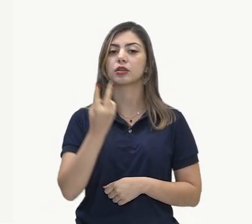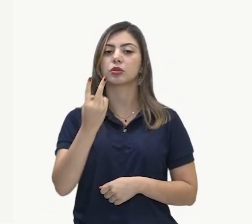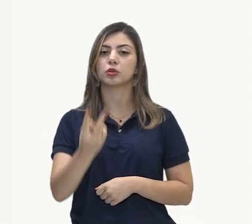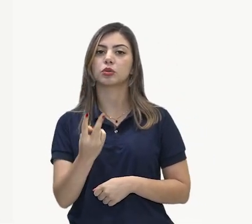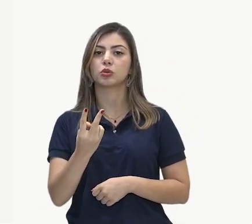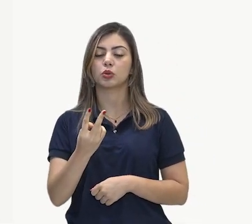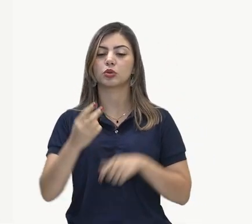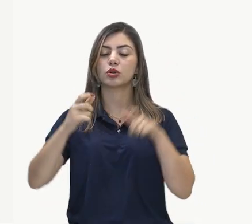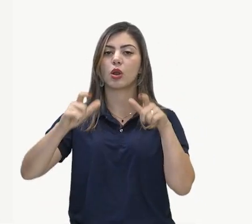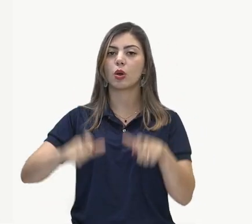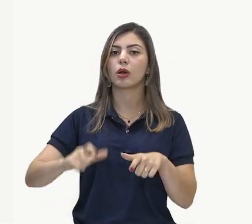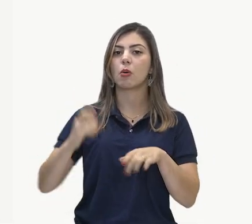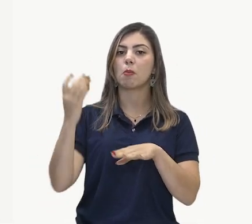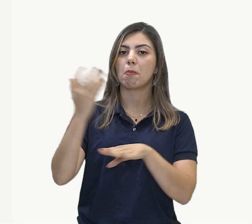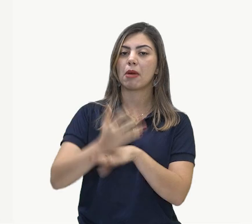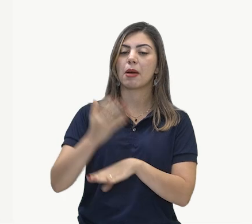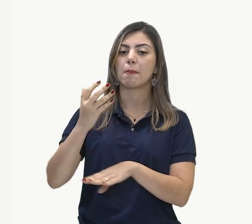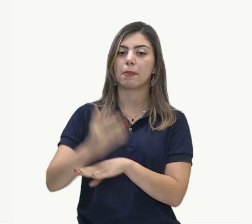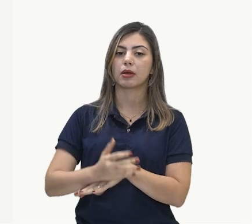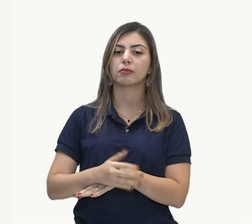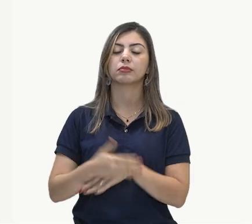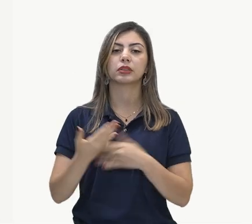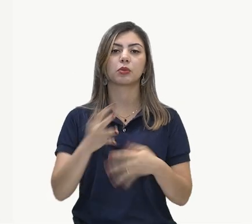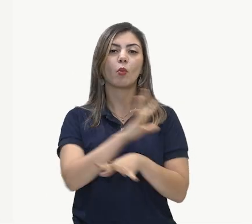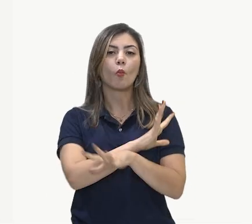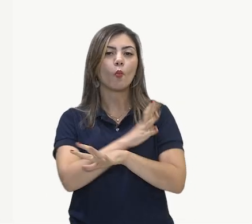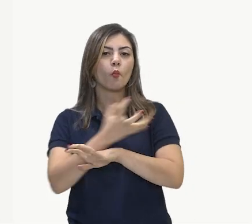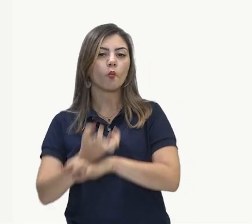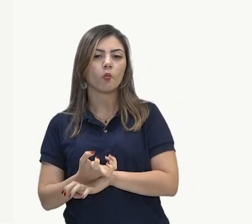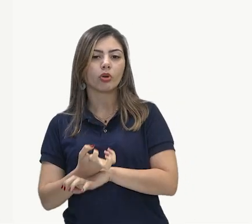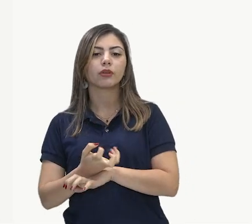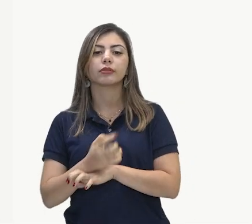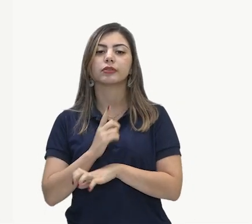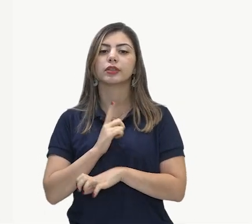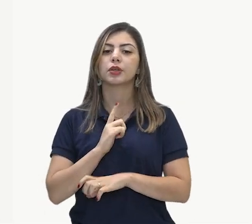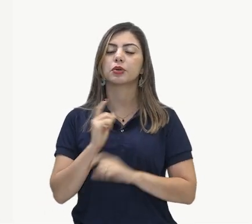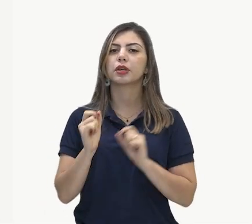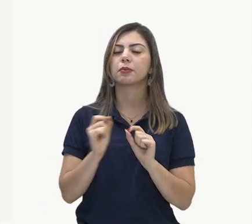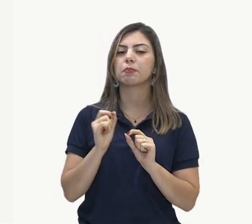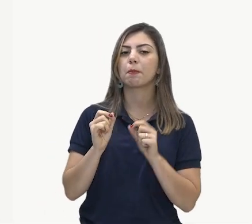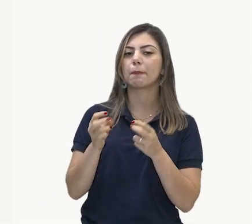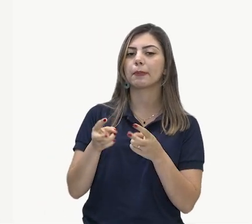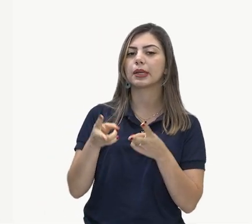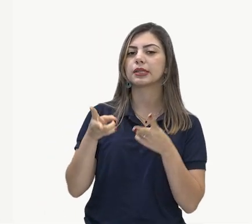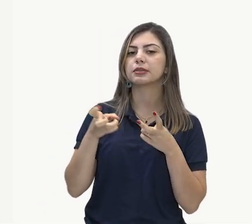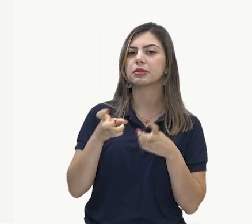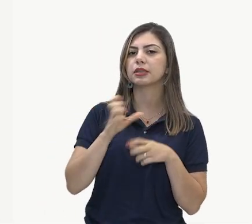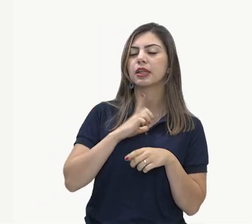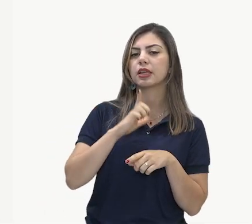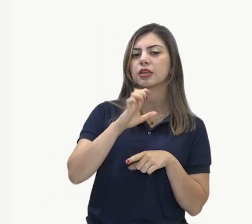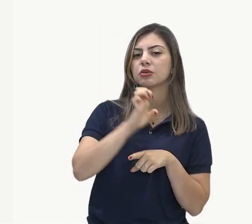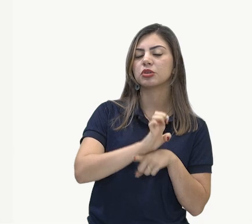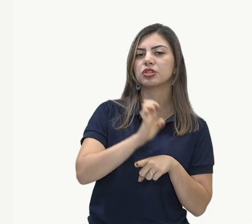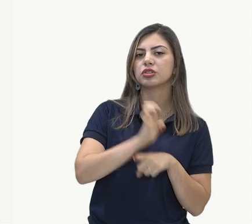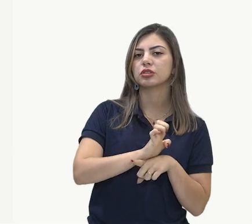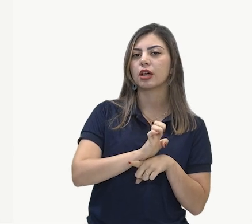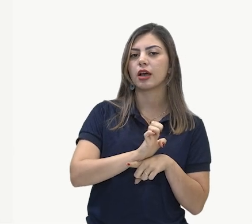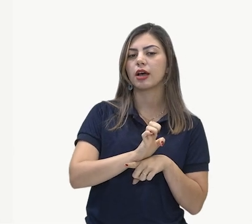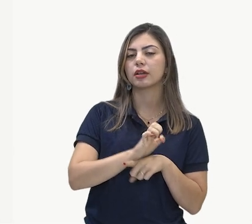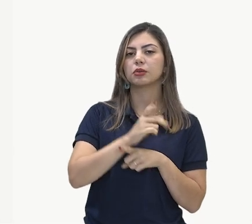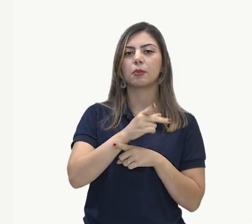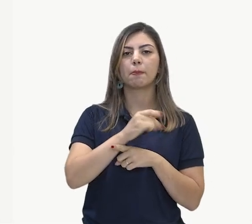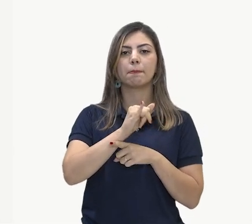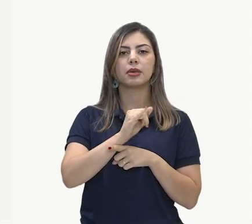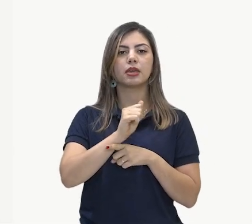de desmatamento. E quanto ao Cerrado brasileiro, a gente tem um destaque aqui entre os estados de